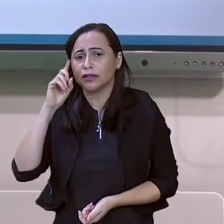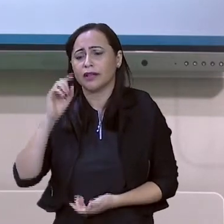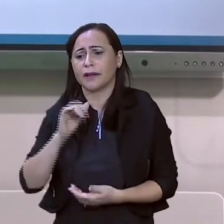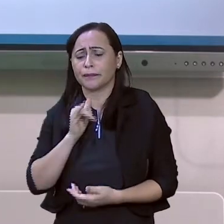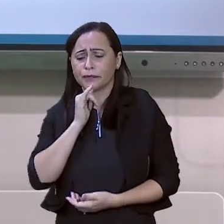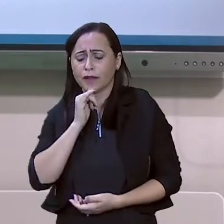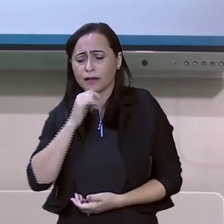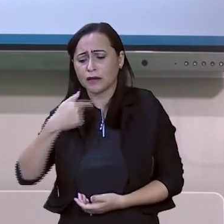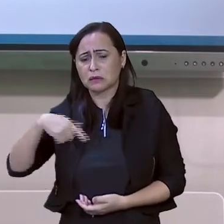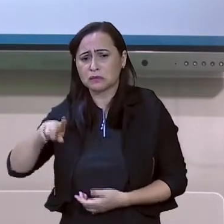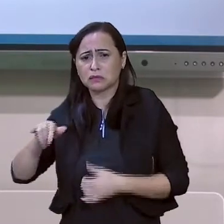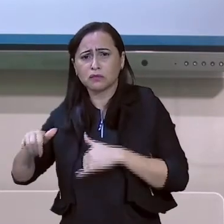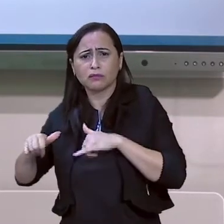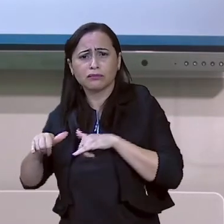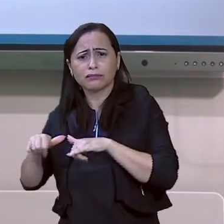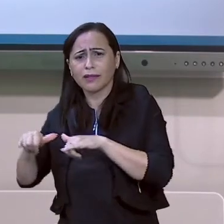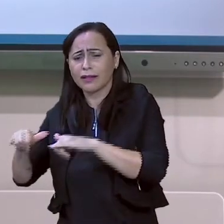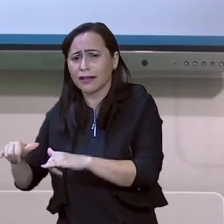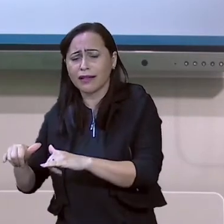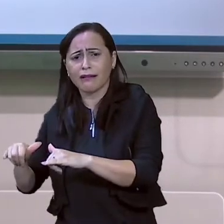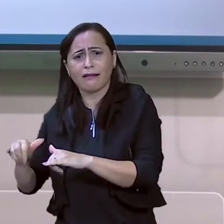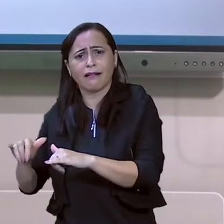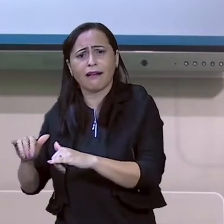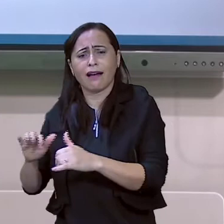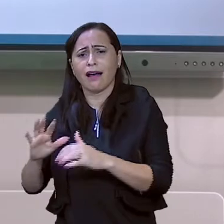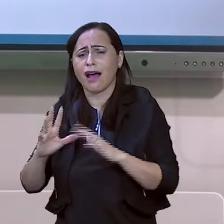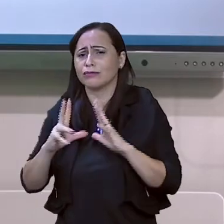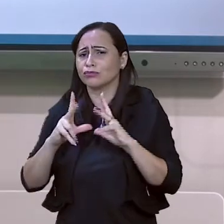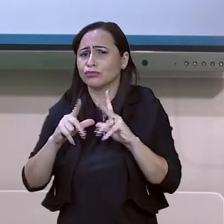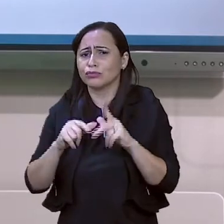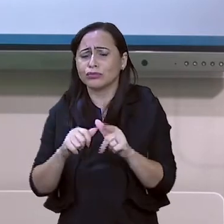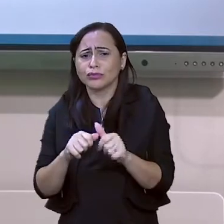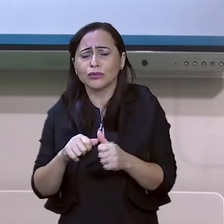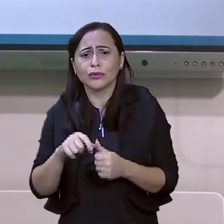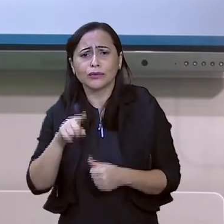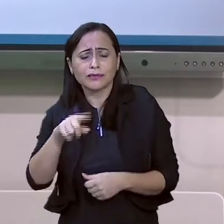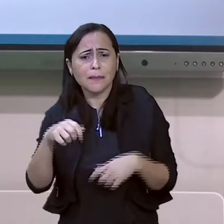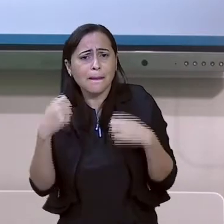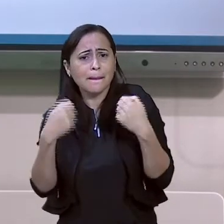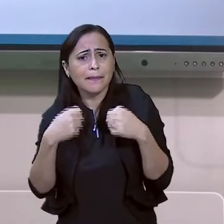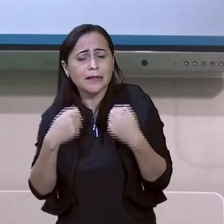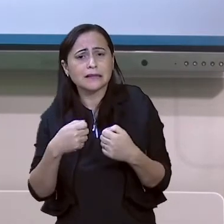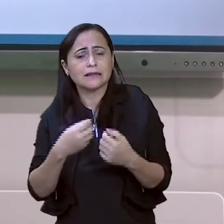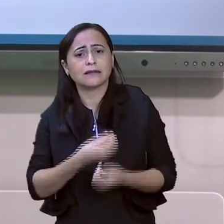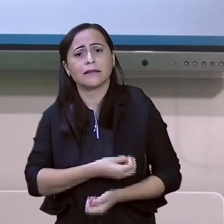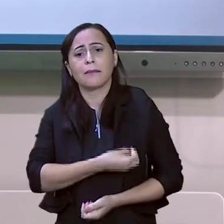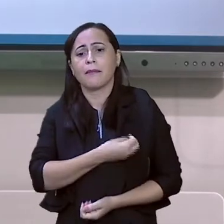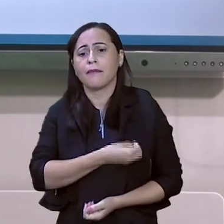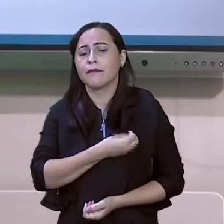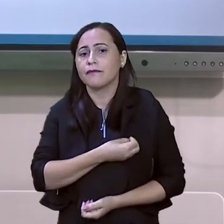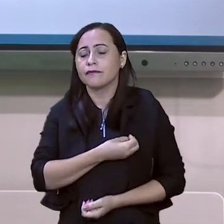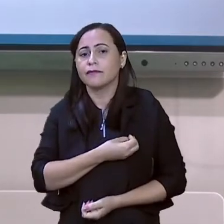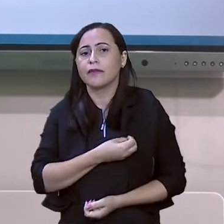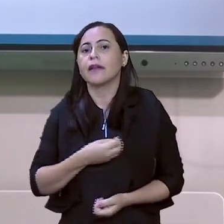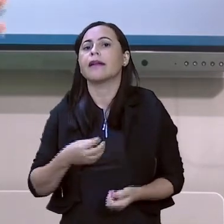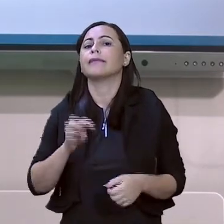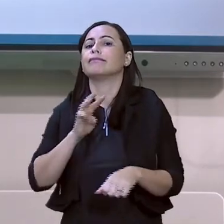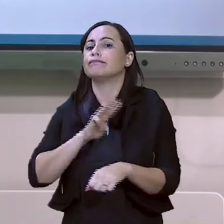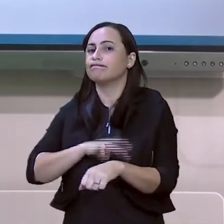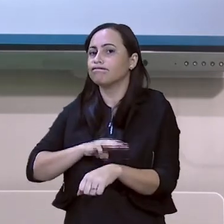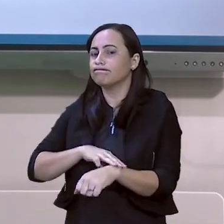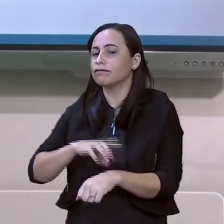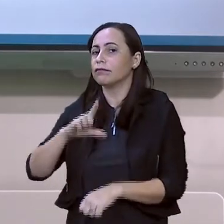supermercado, saber tudo que você tem, que você precisa para conviver. E a matemática está, ó,